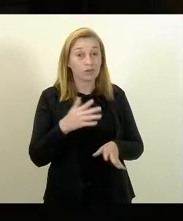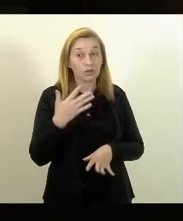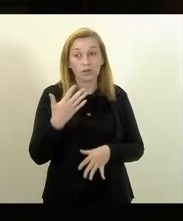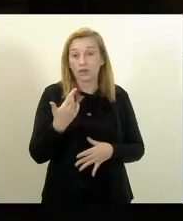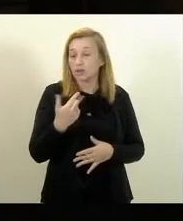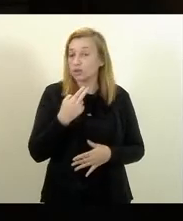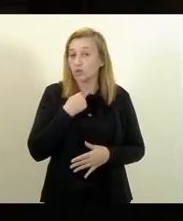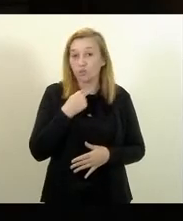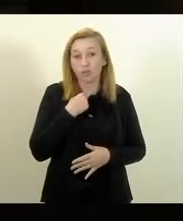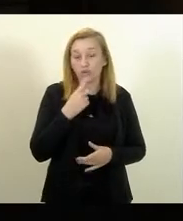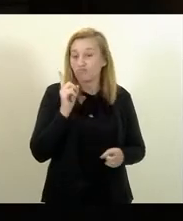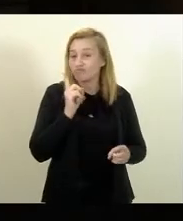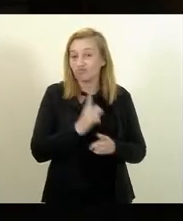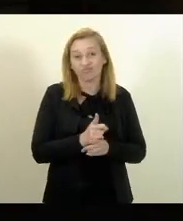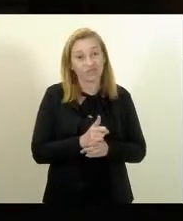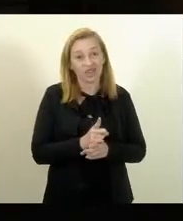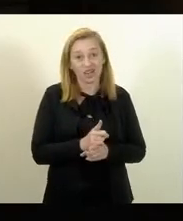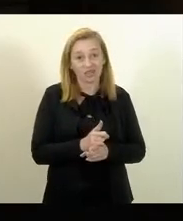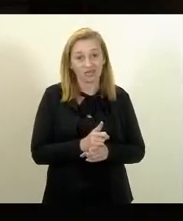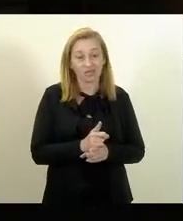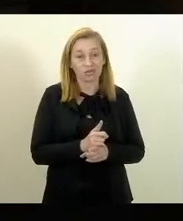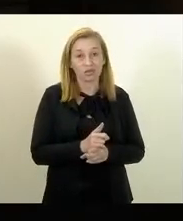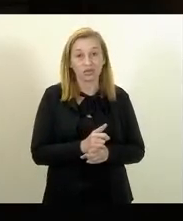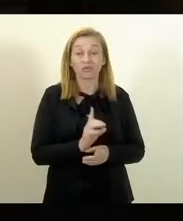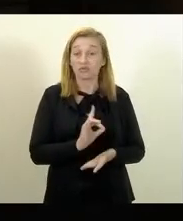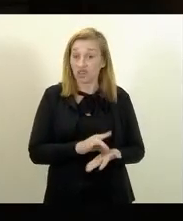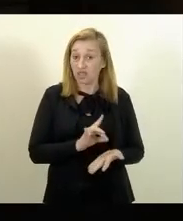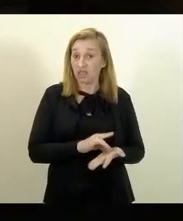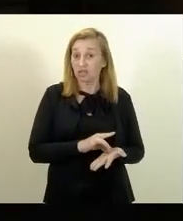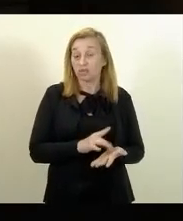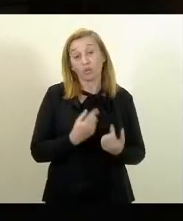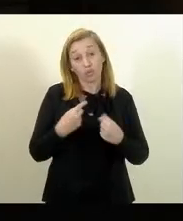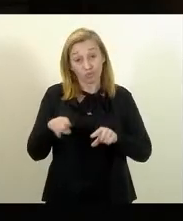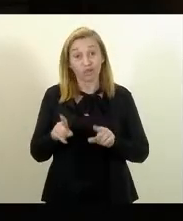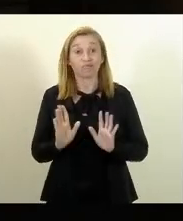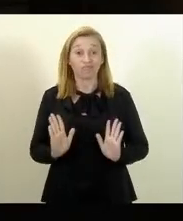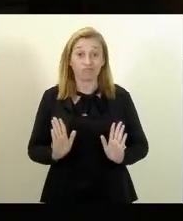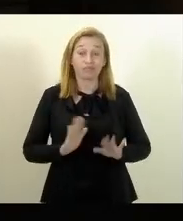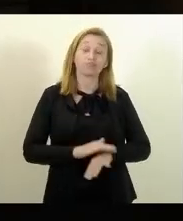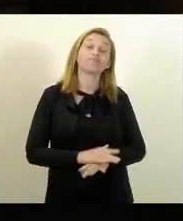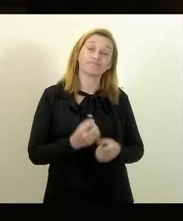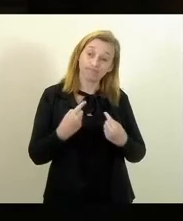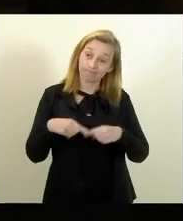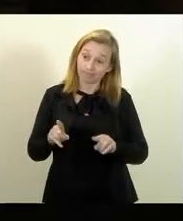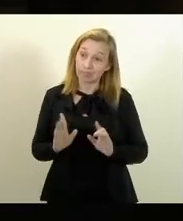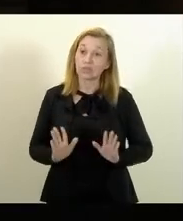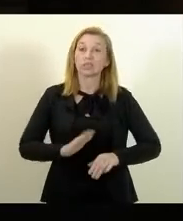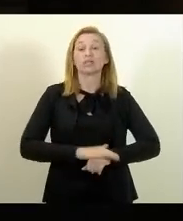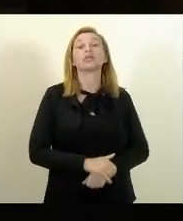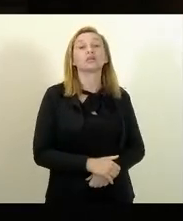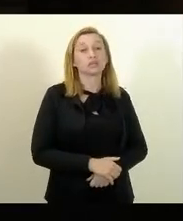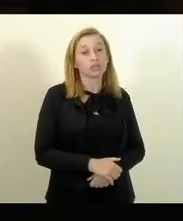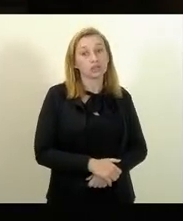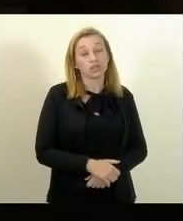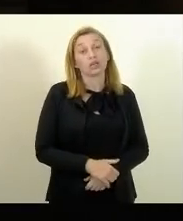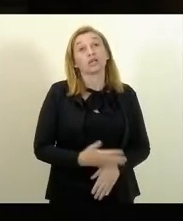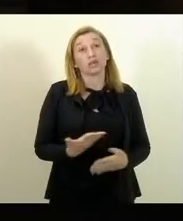alguma, encontrar isto como verdade. Muito pelo contrário. Muito pelo contrário. Quer